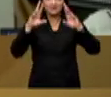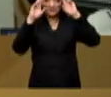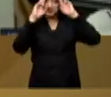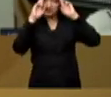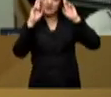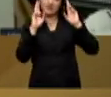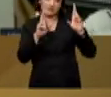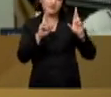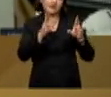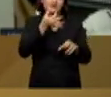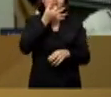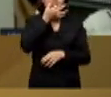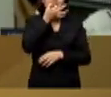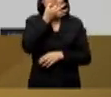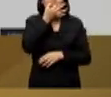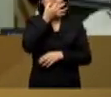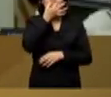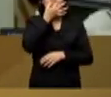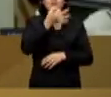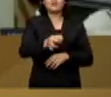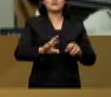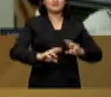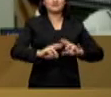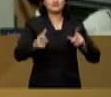dos eminentes